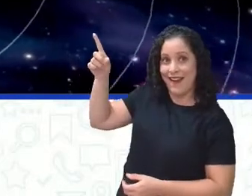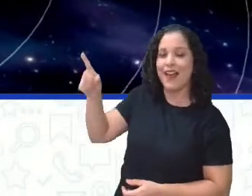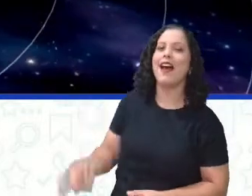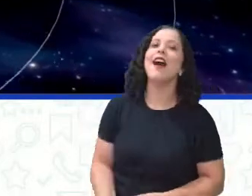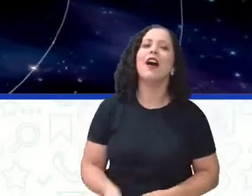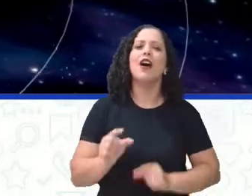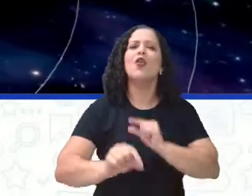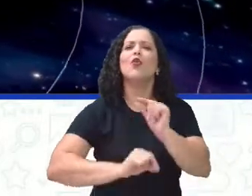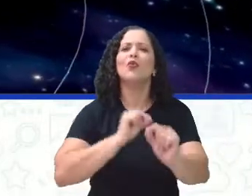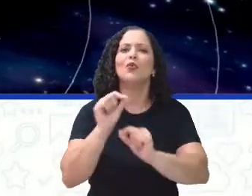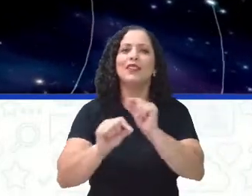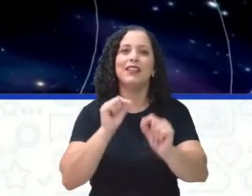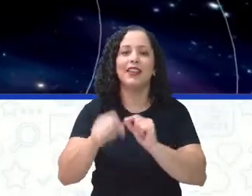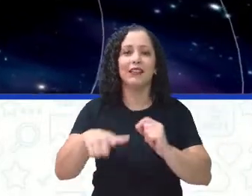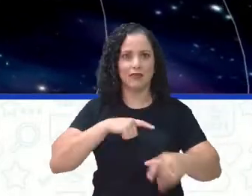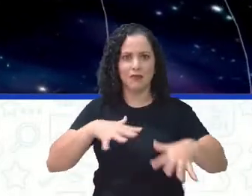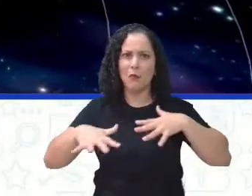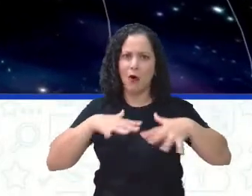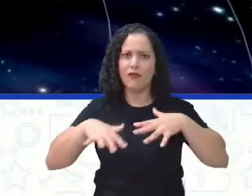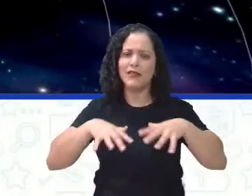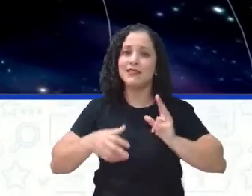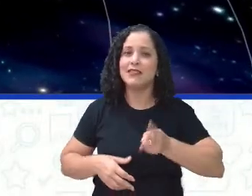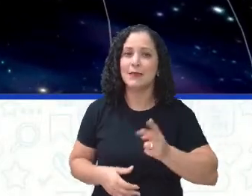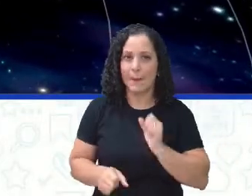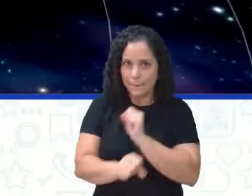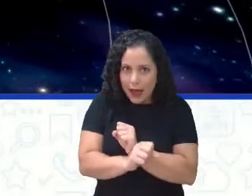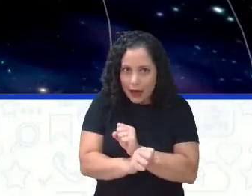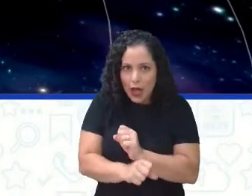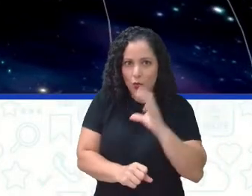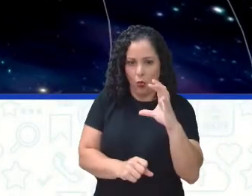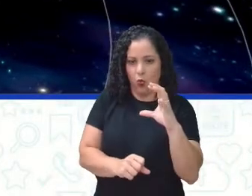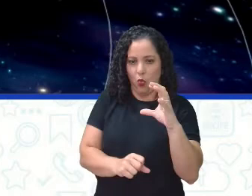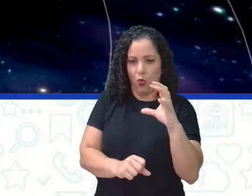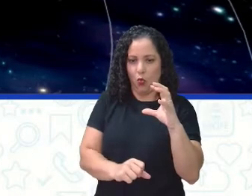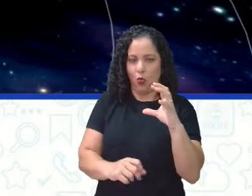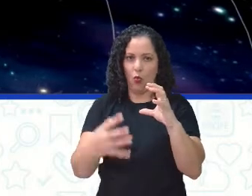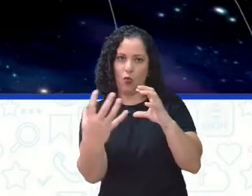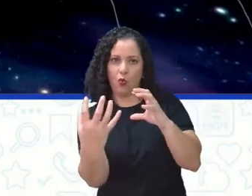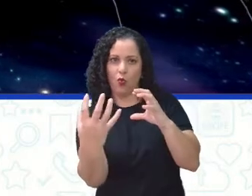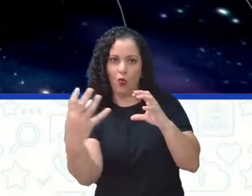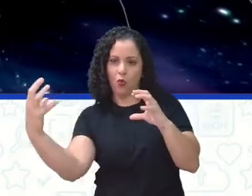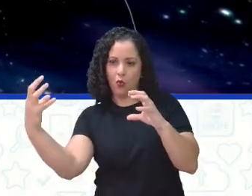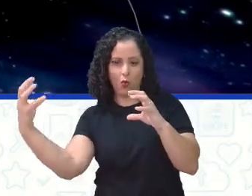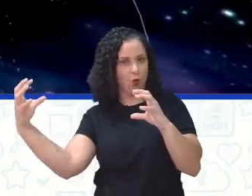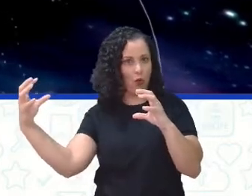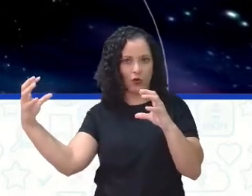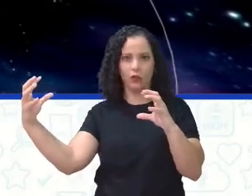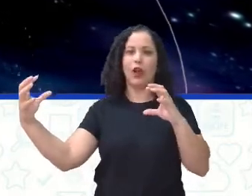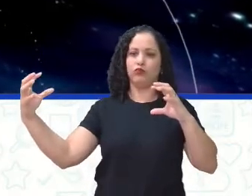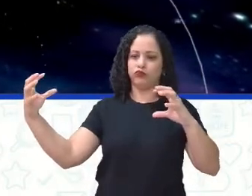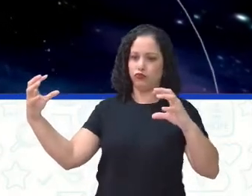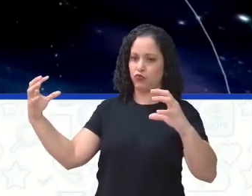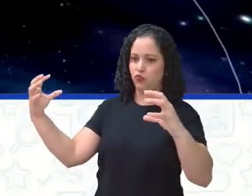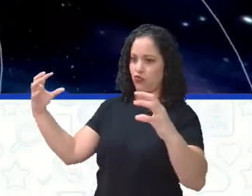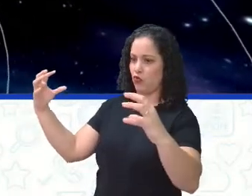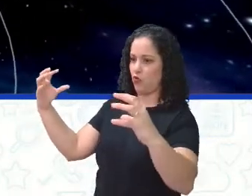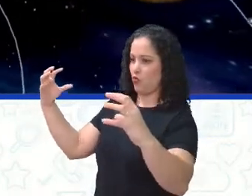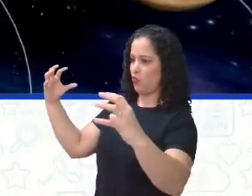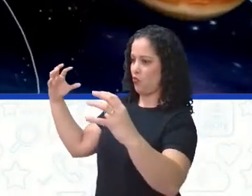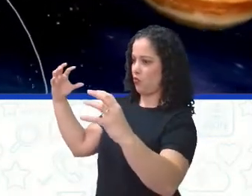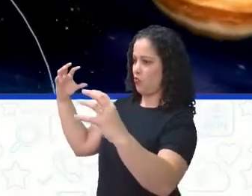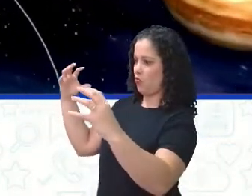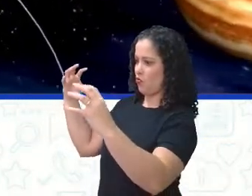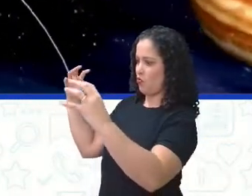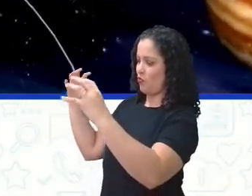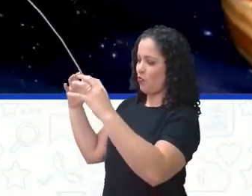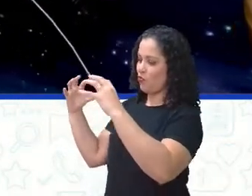realmente eles estão em constante movimento, eles não estão parados, não é, professora? Eles estão circulando aí, formando esse sistema solar,